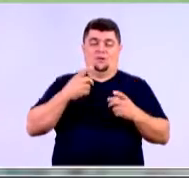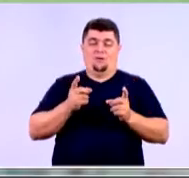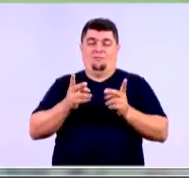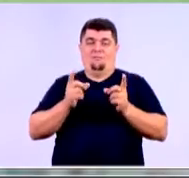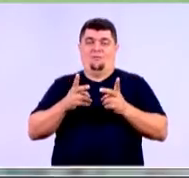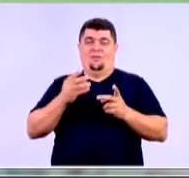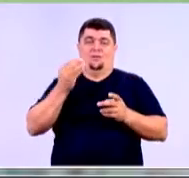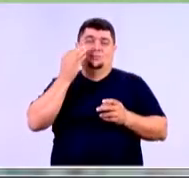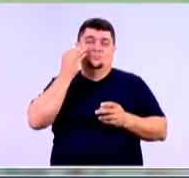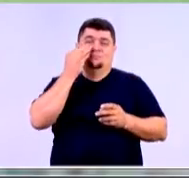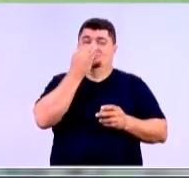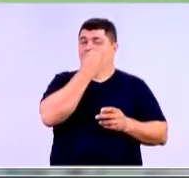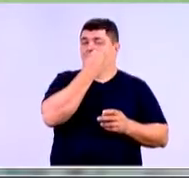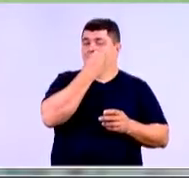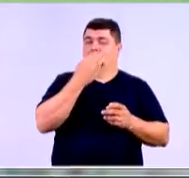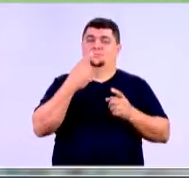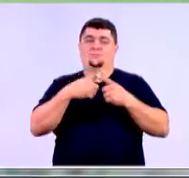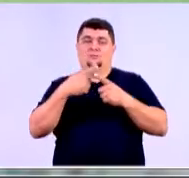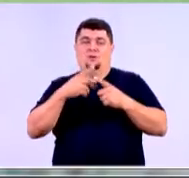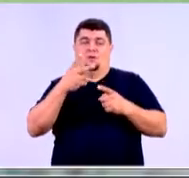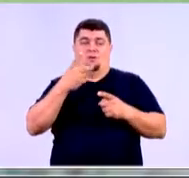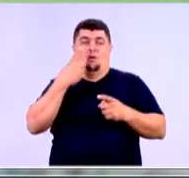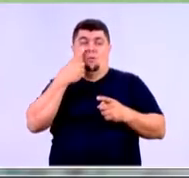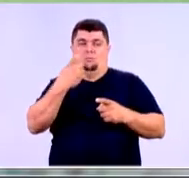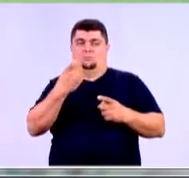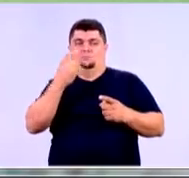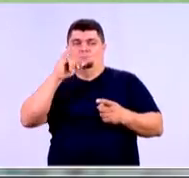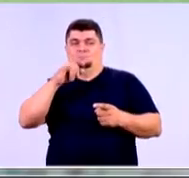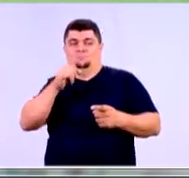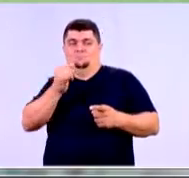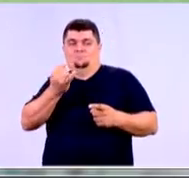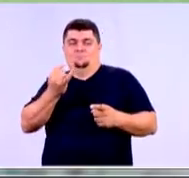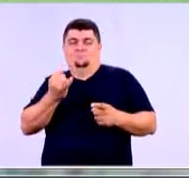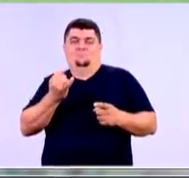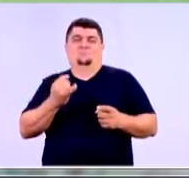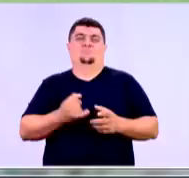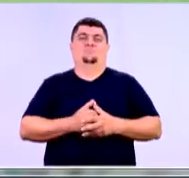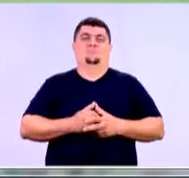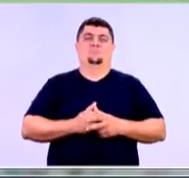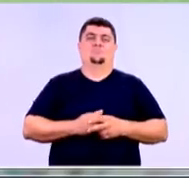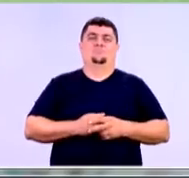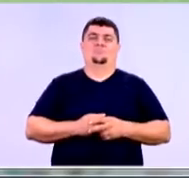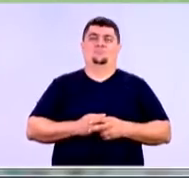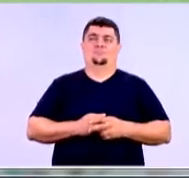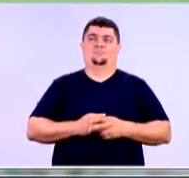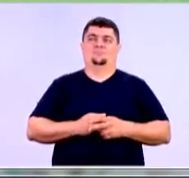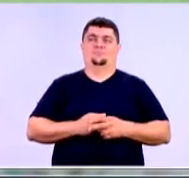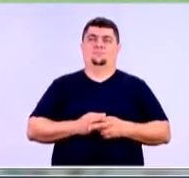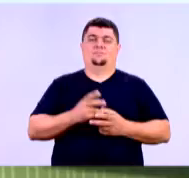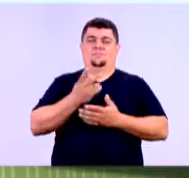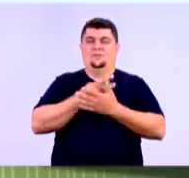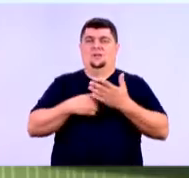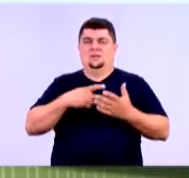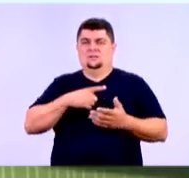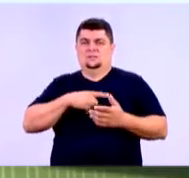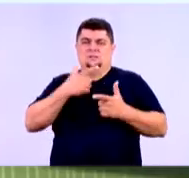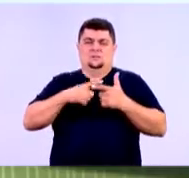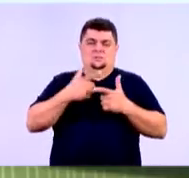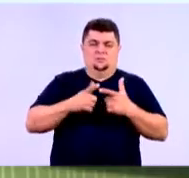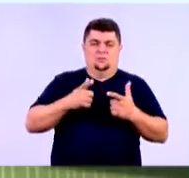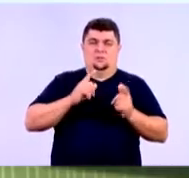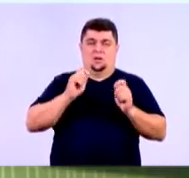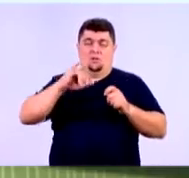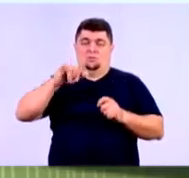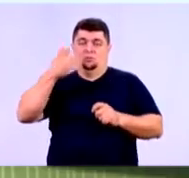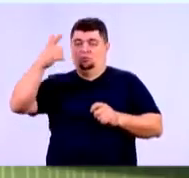viu essa oportunidade de mercado naquele momento e soube aproveitar de uma forma bastante criativa, né? Tem toda aquela questão, né? A crise também é um momento da